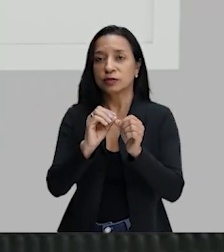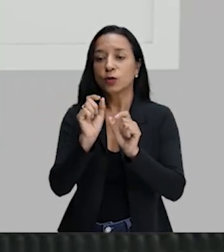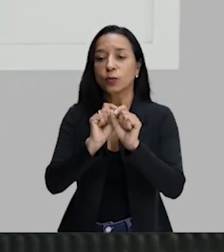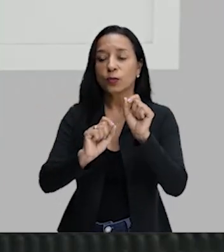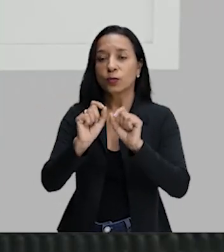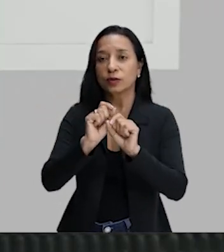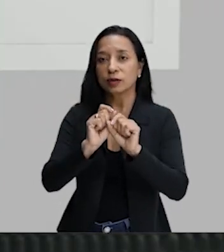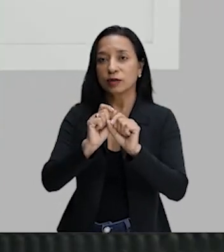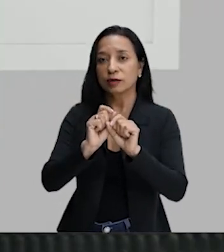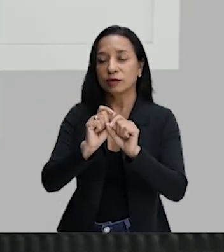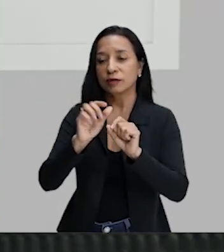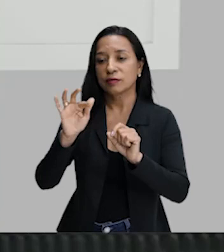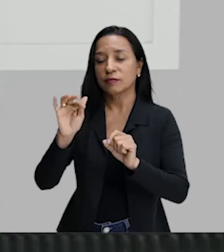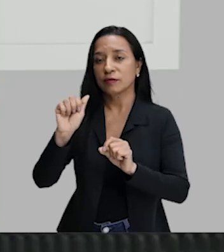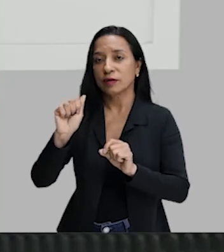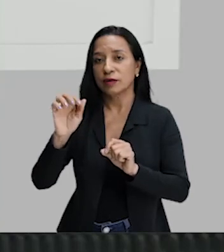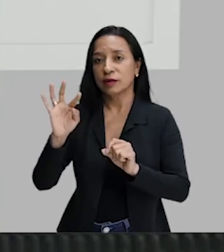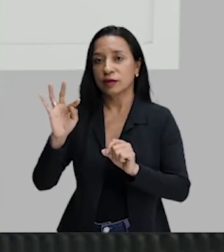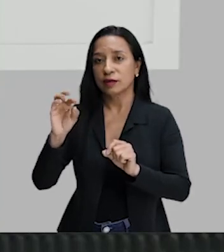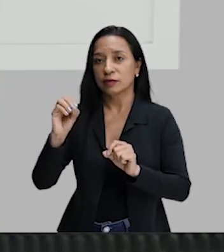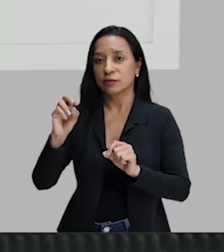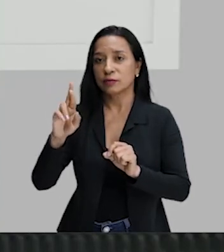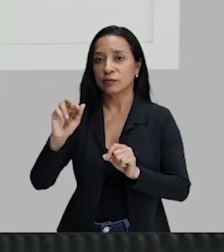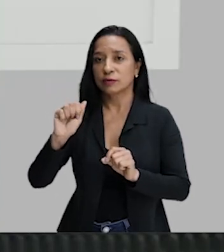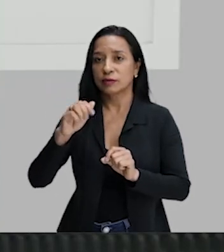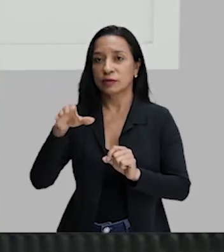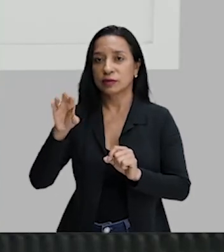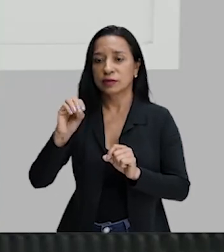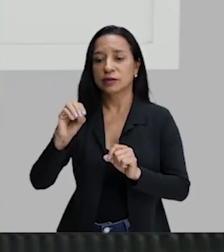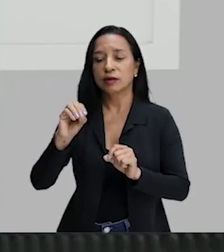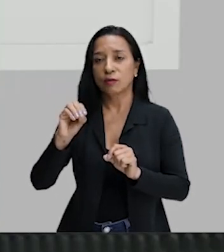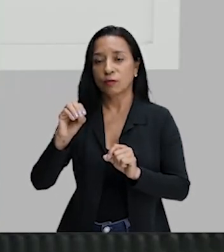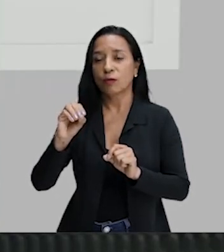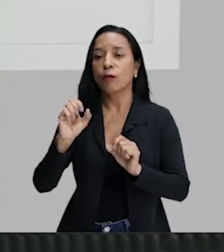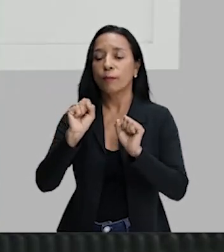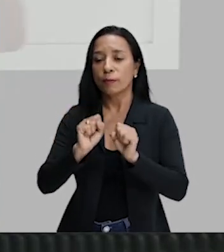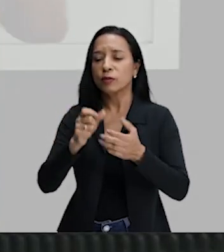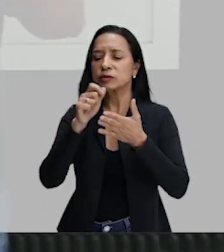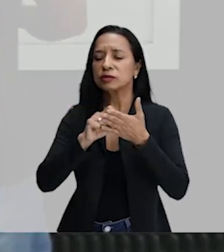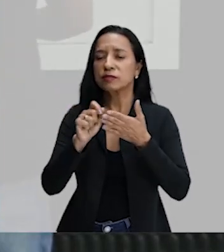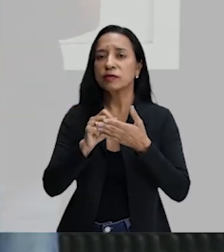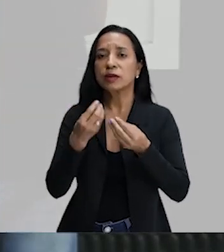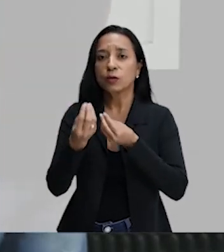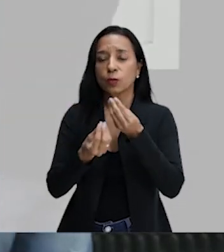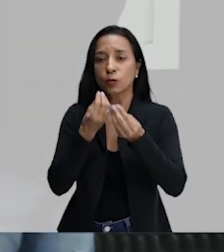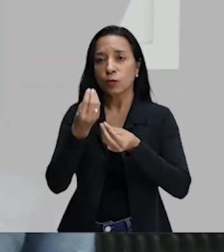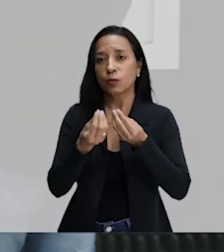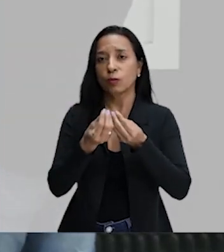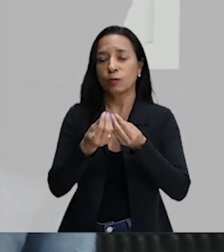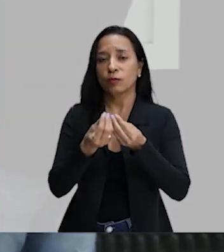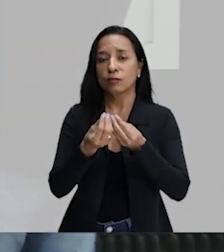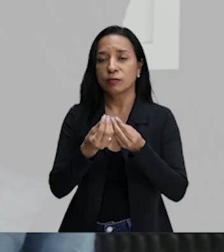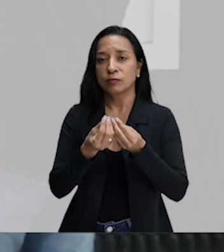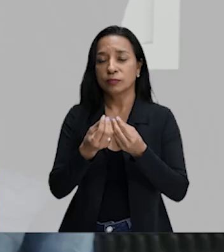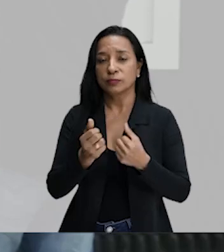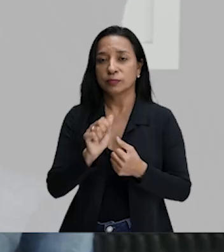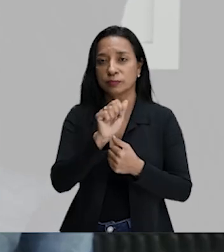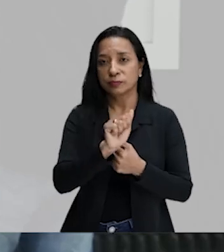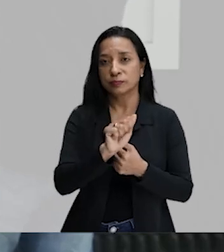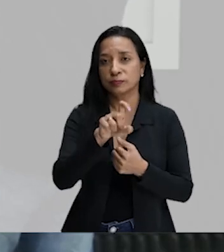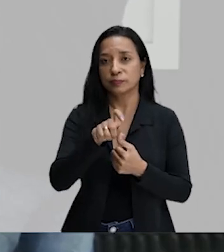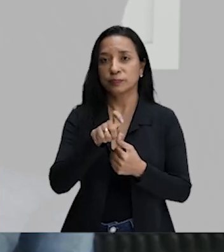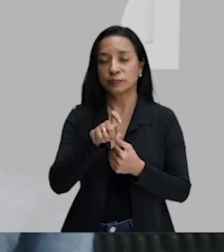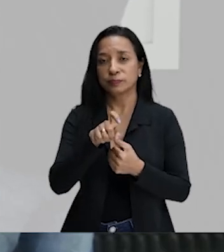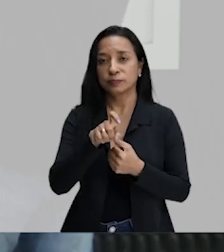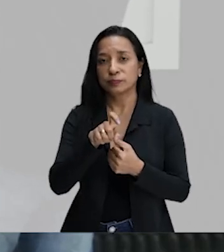a fatoração, né? Eu posso escrever isso aqui de que forma? Então, vou ficar como o AX.